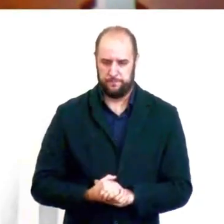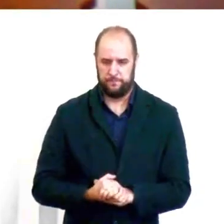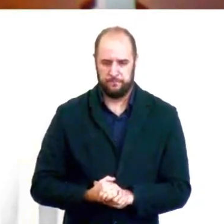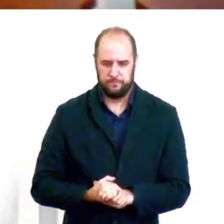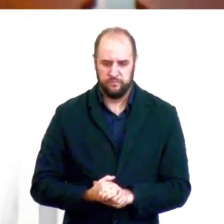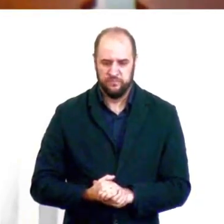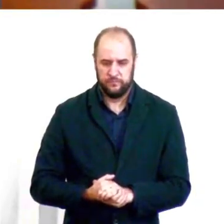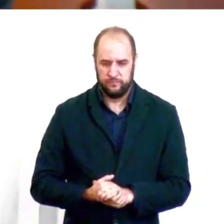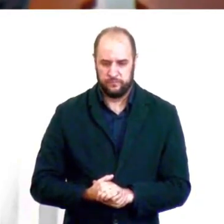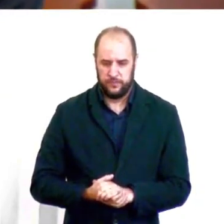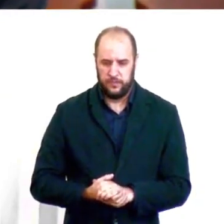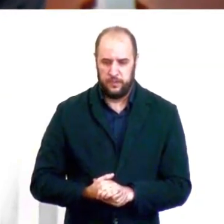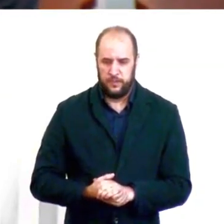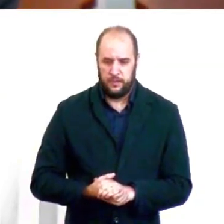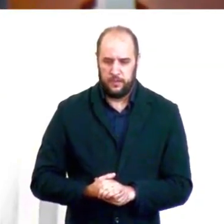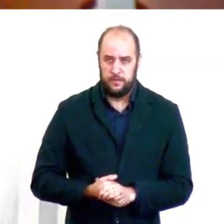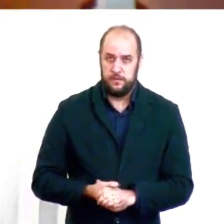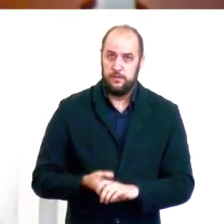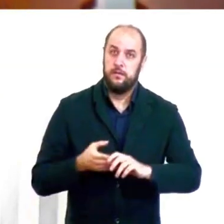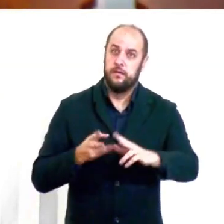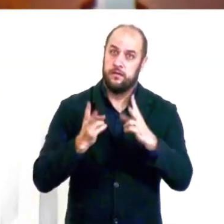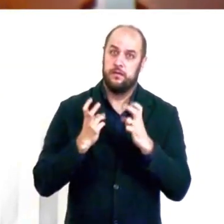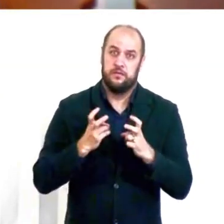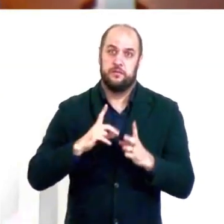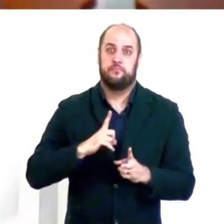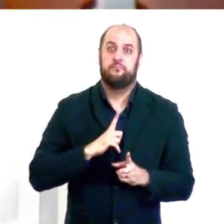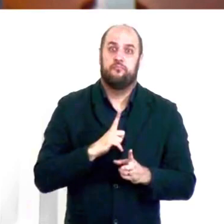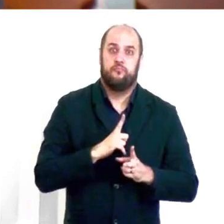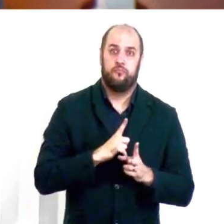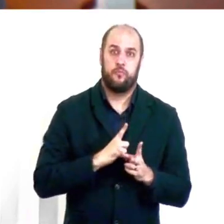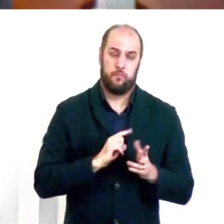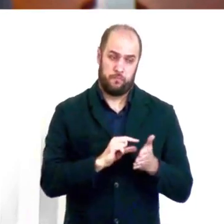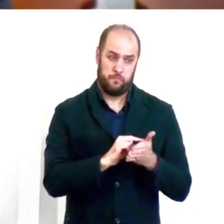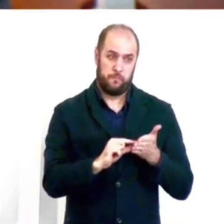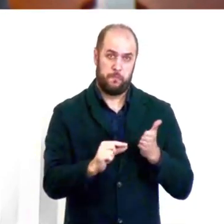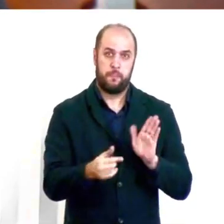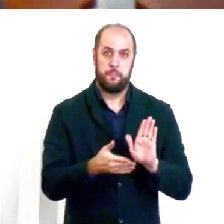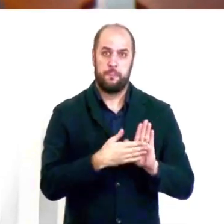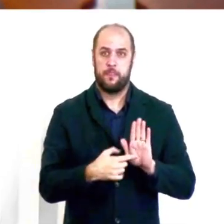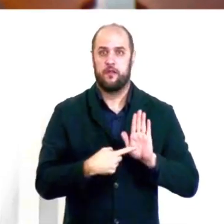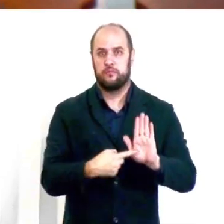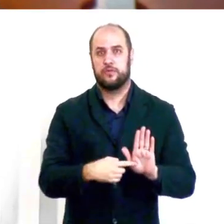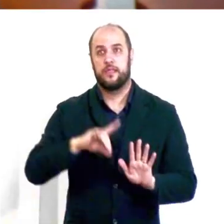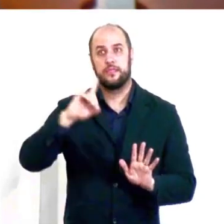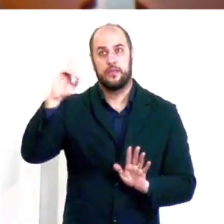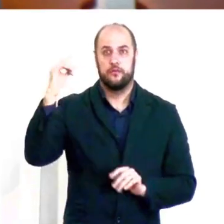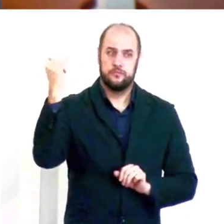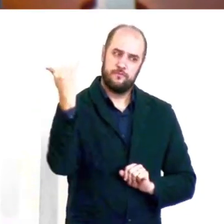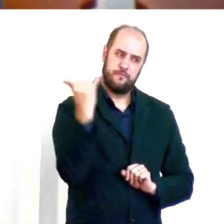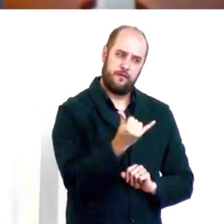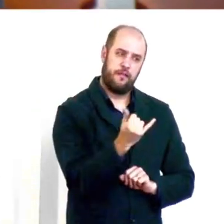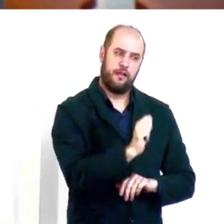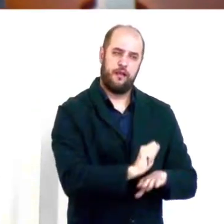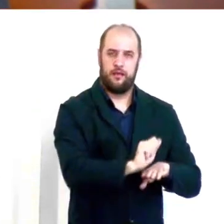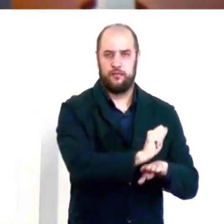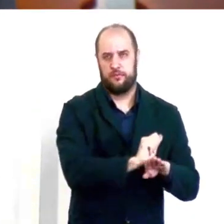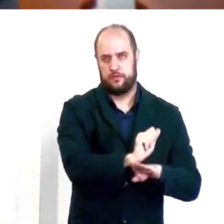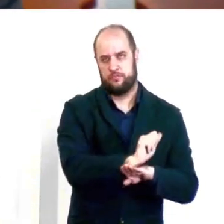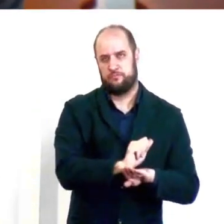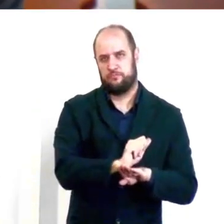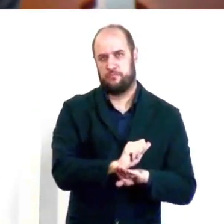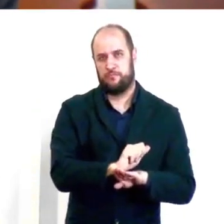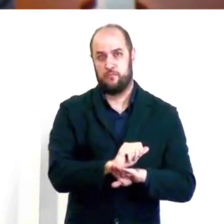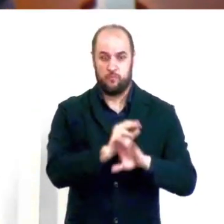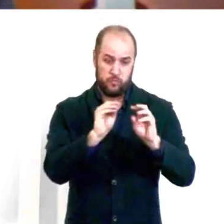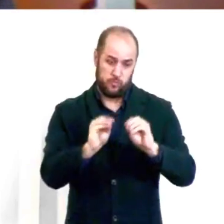Perceba que aqui o texto dá ênfase a Deus falando com Abrão para ele